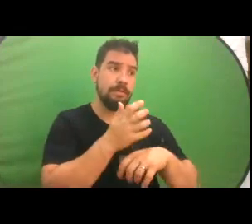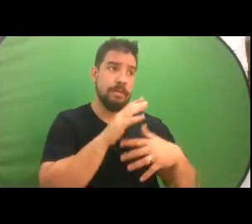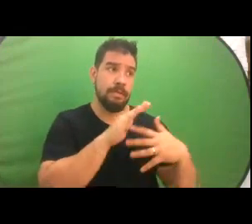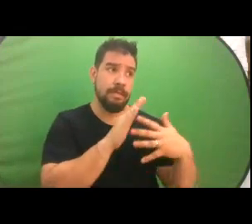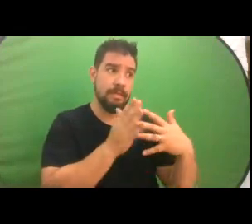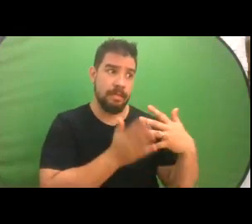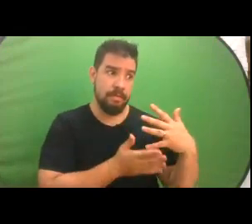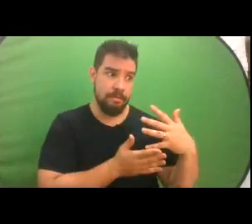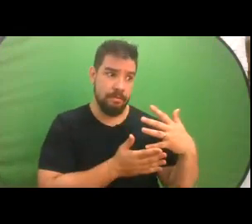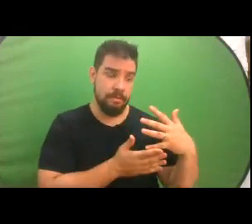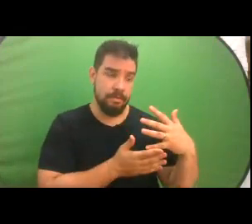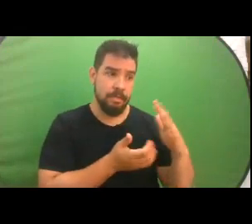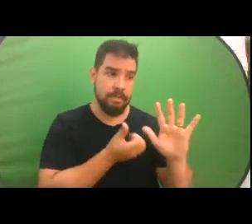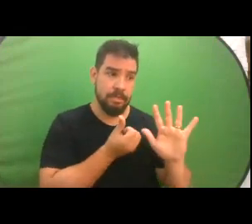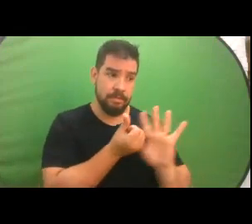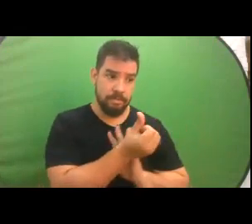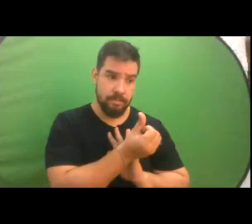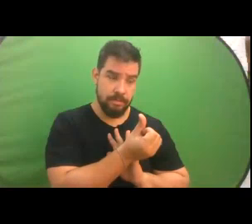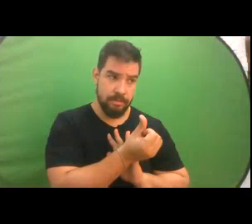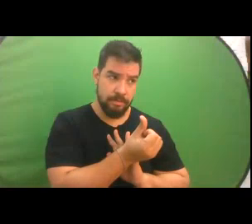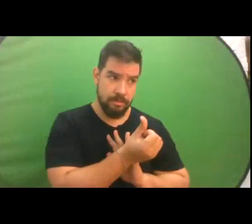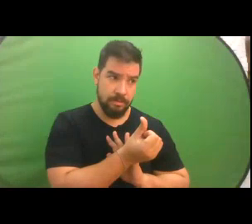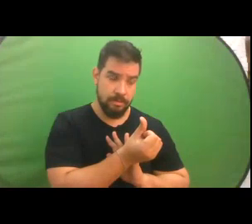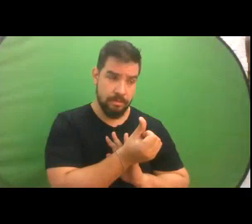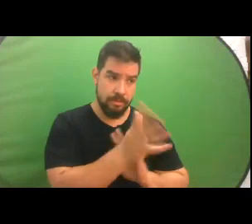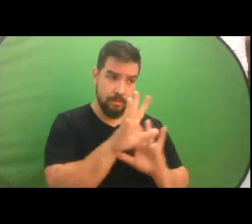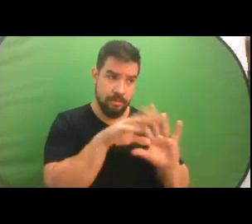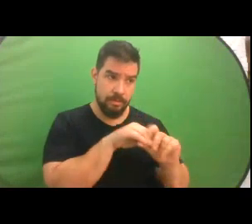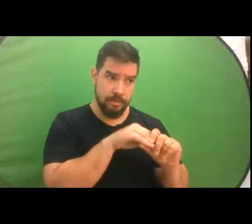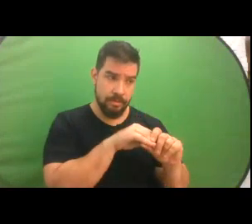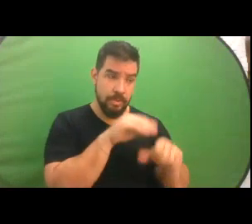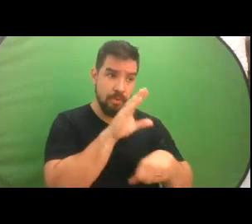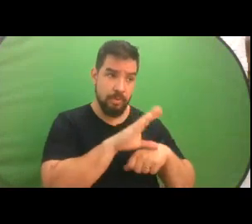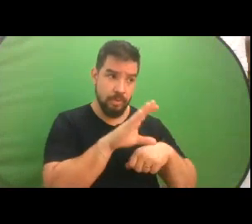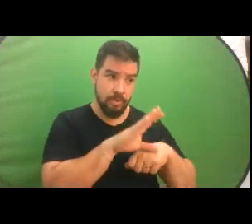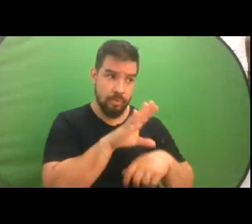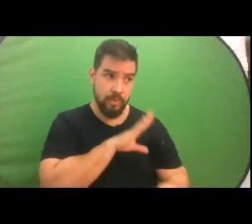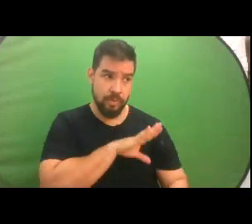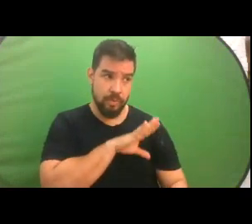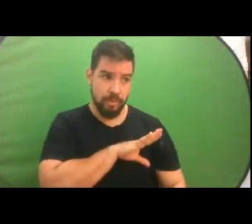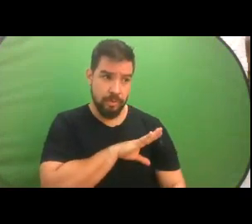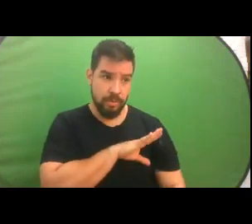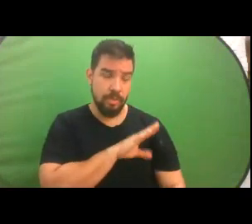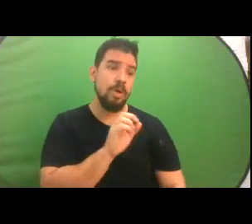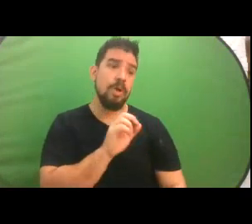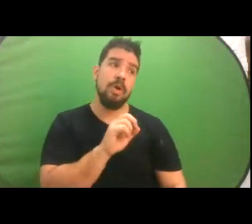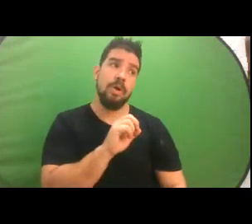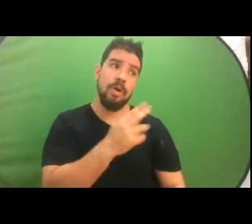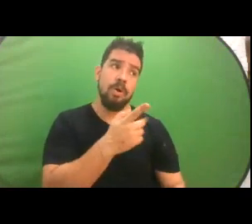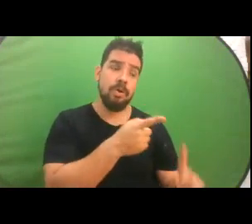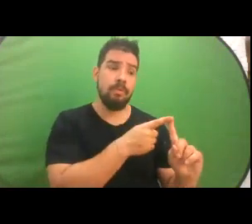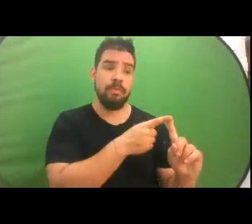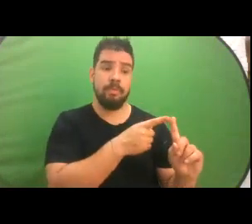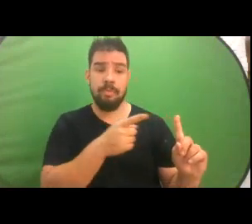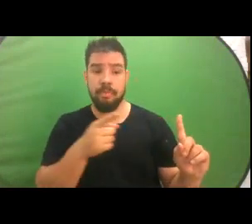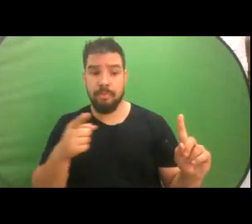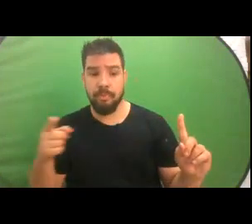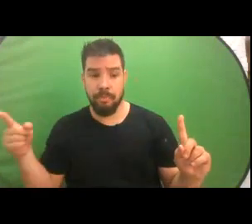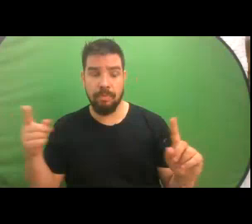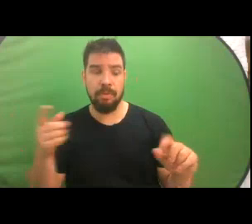só 6 meses. Ela vai fazer parte do curso da língua portuguesa, ou ela vai ser durante o curso todo, nós vamos ter que ter